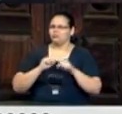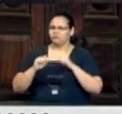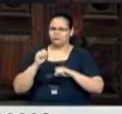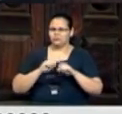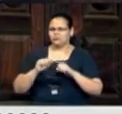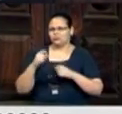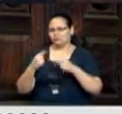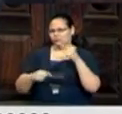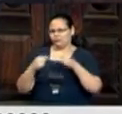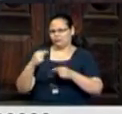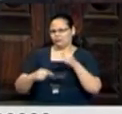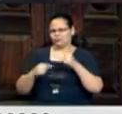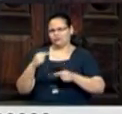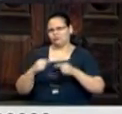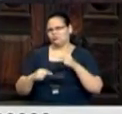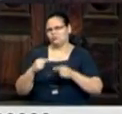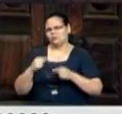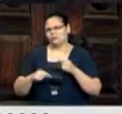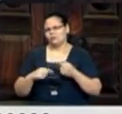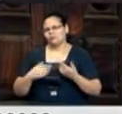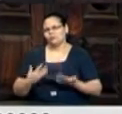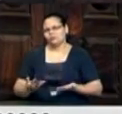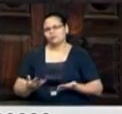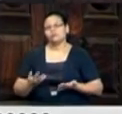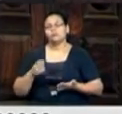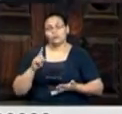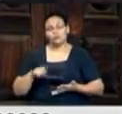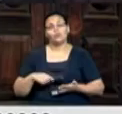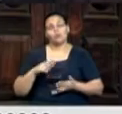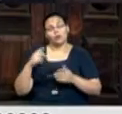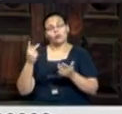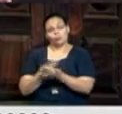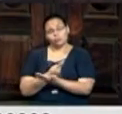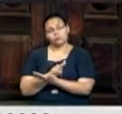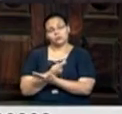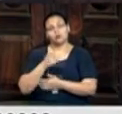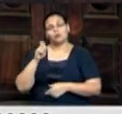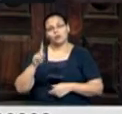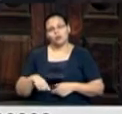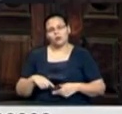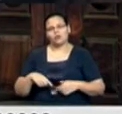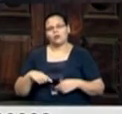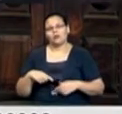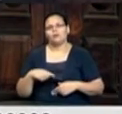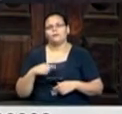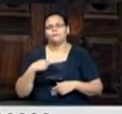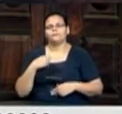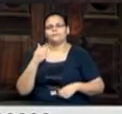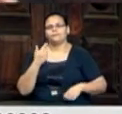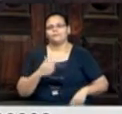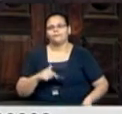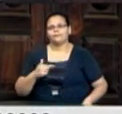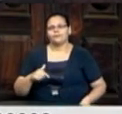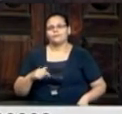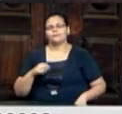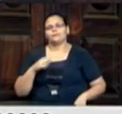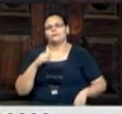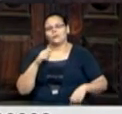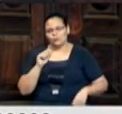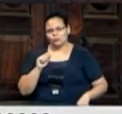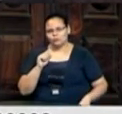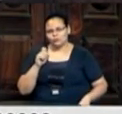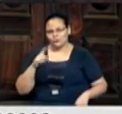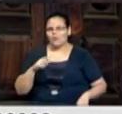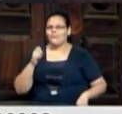Isto acontece, inclusive, porque há uma contribuição efetiva dos maus